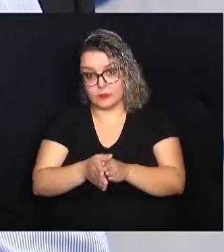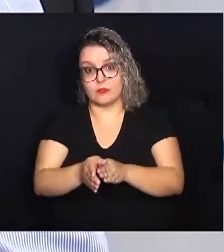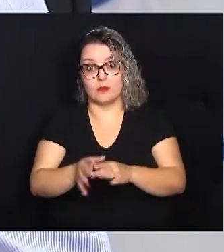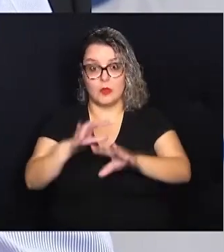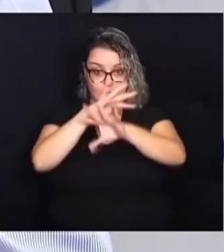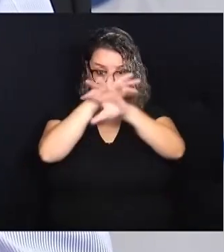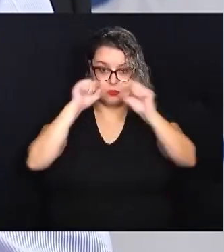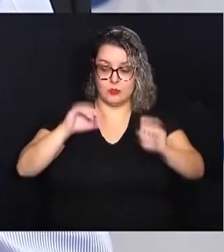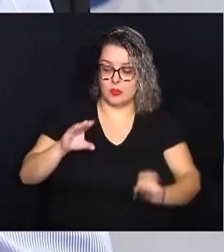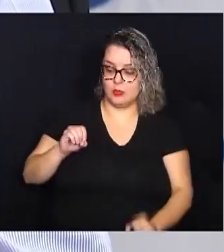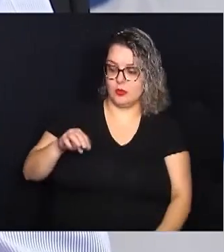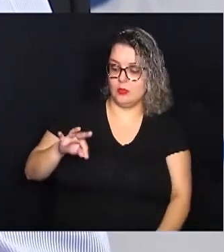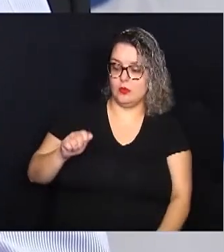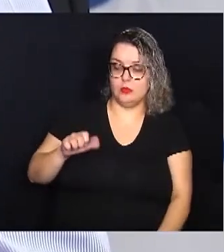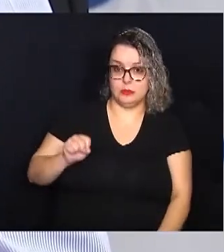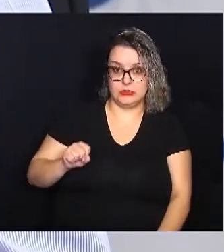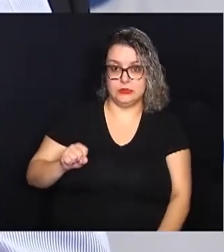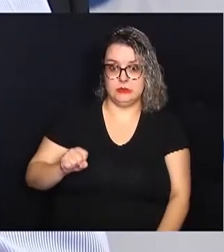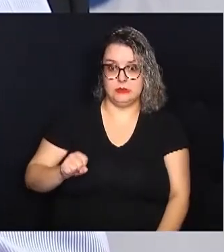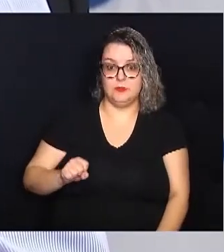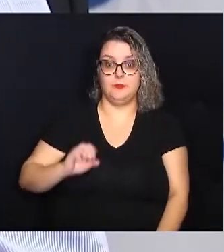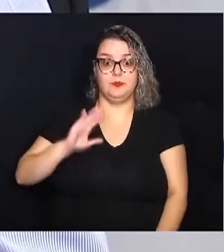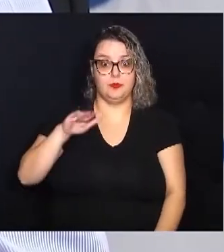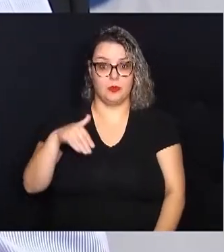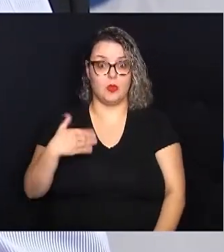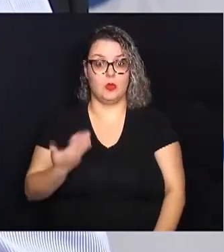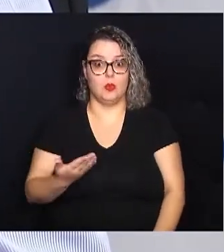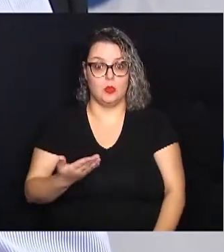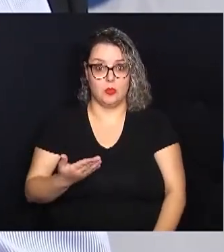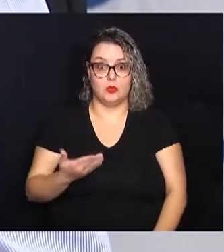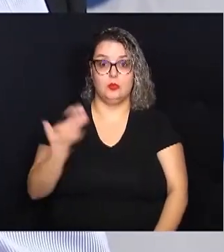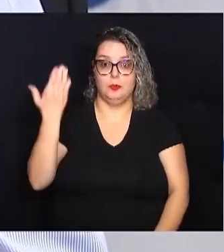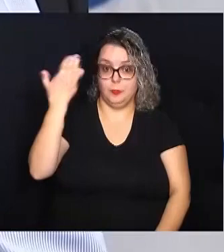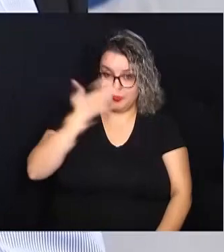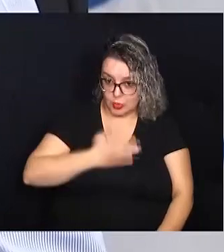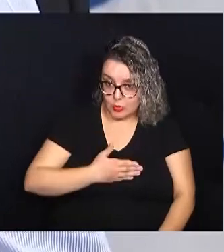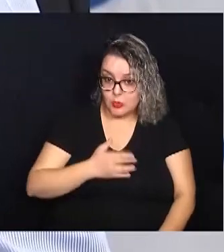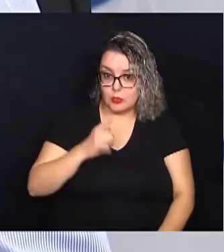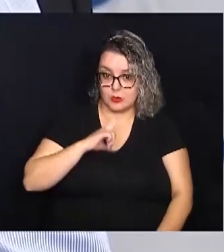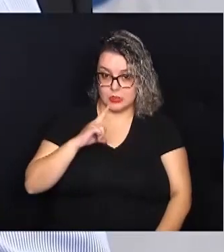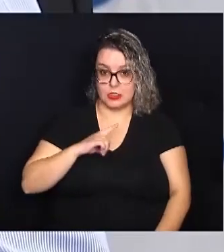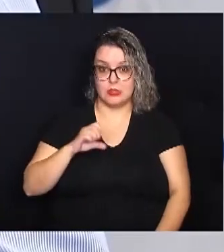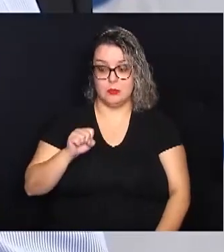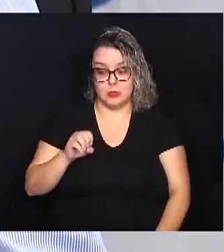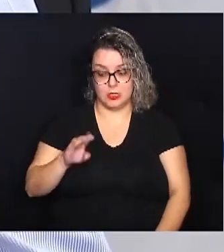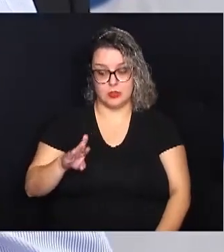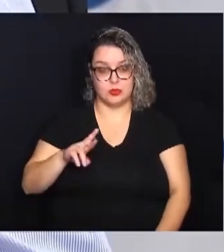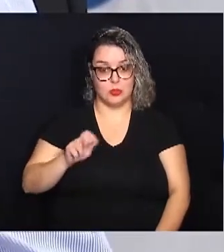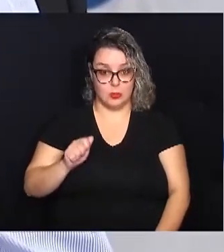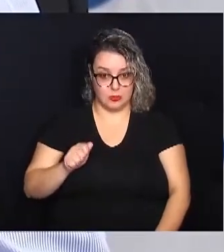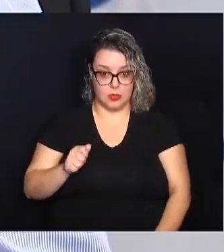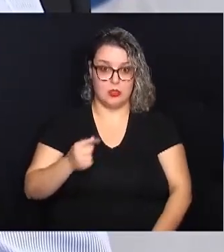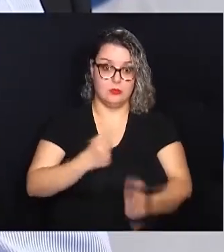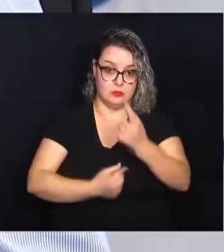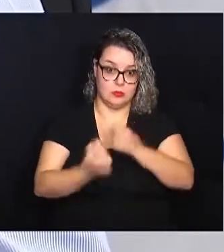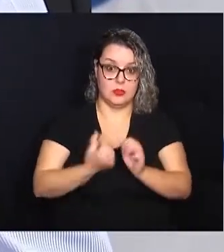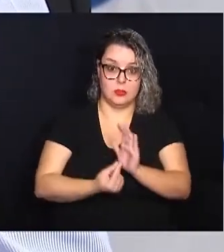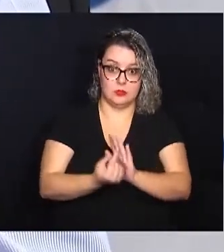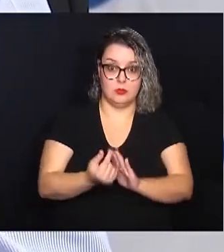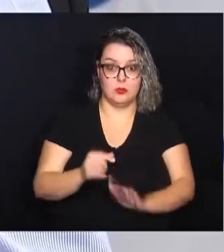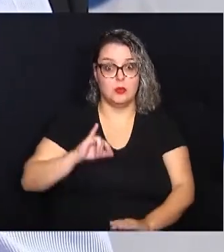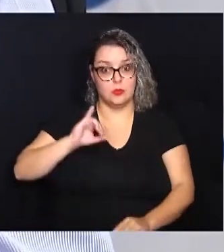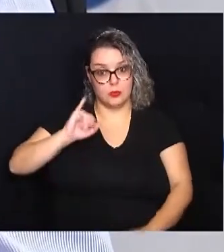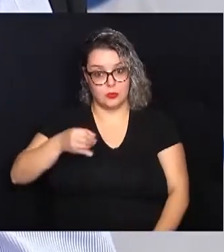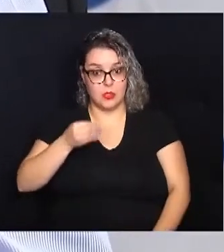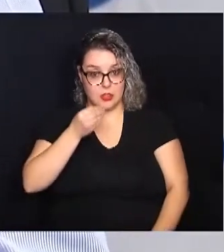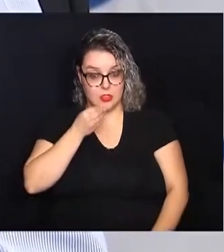de Contas, que na medida que você constata que há uma sobra no orçamento por ganho de eficiência,